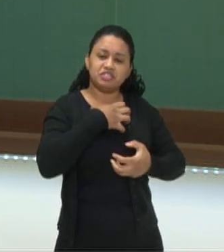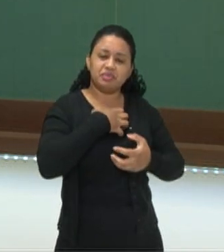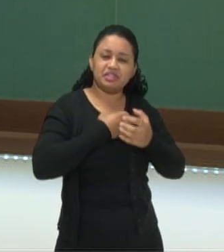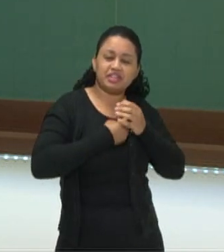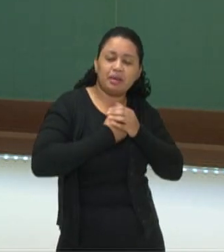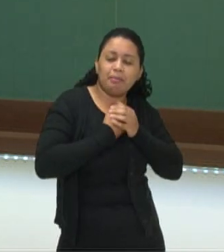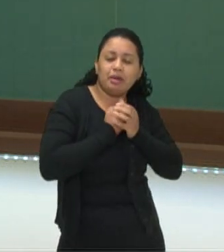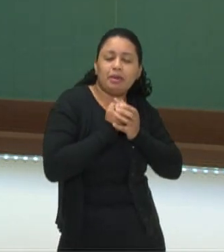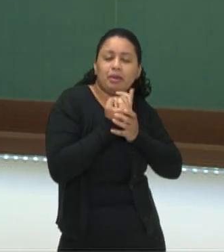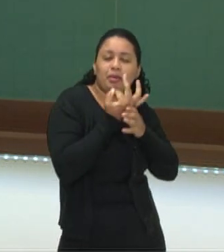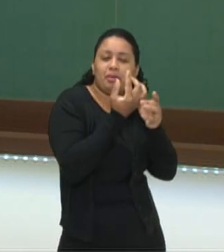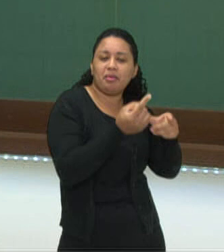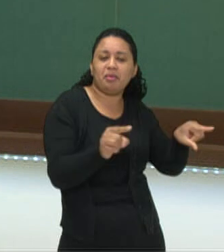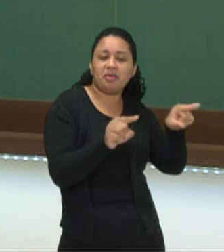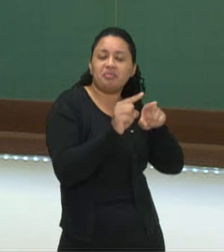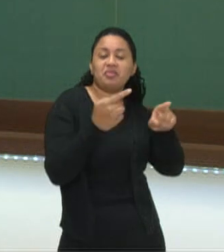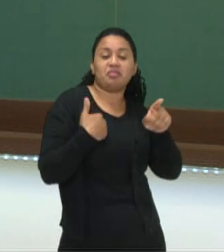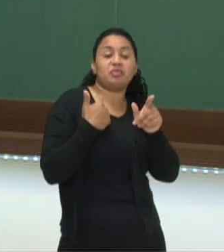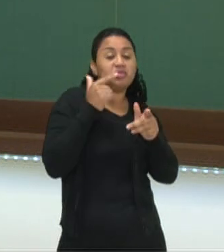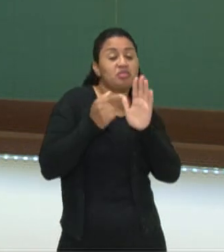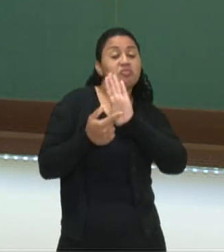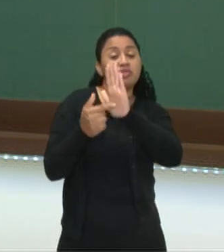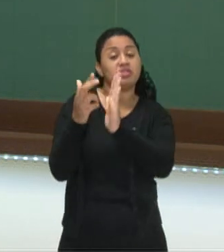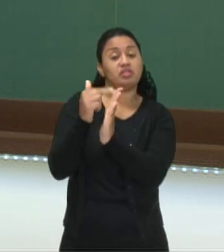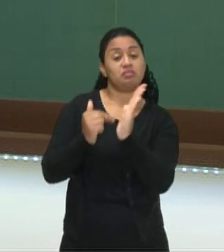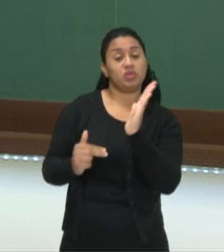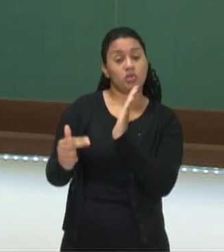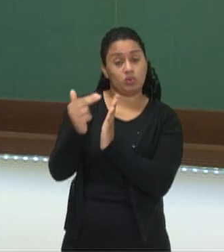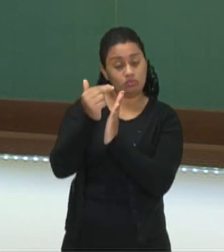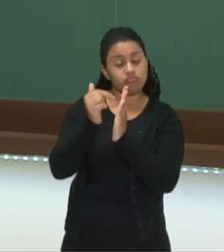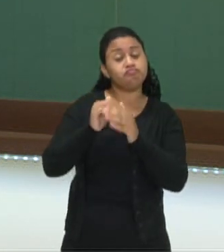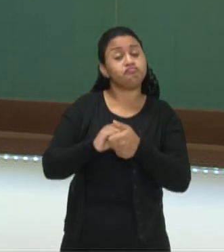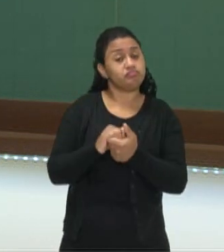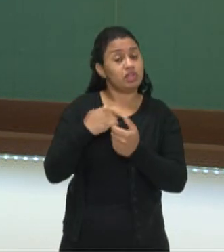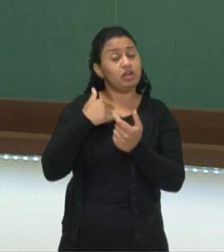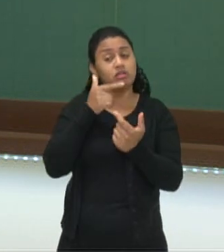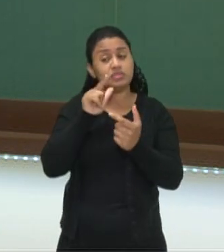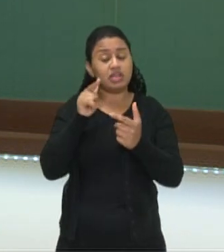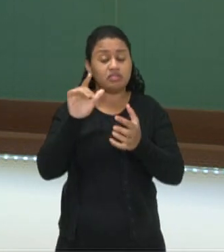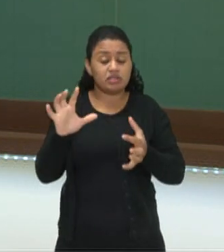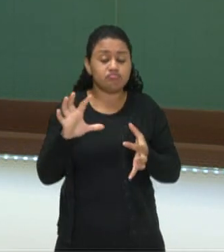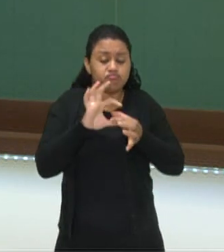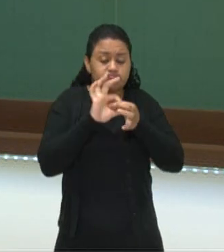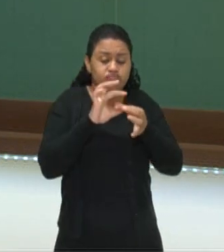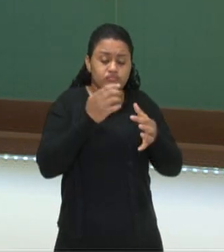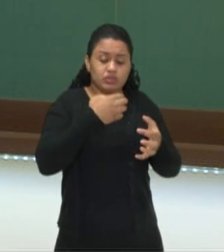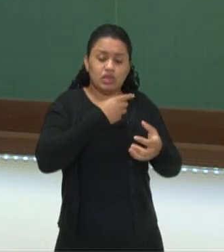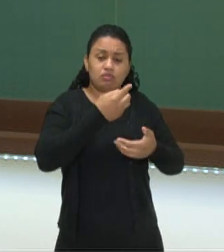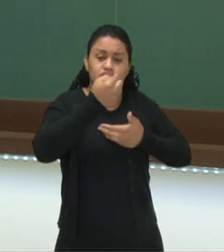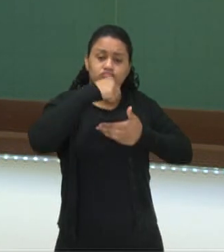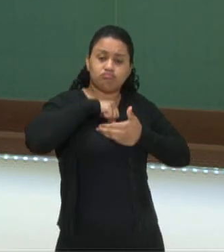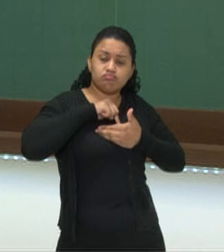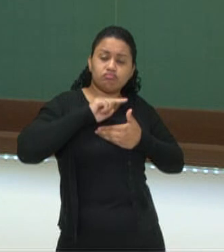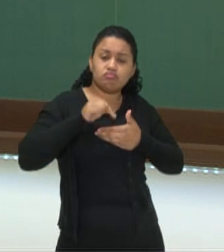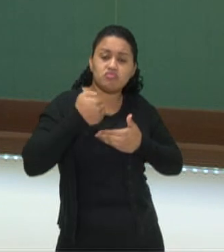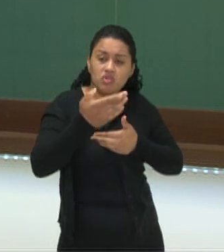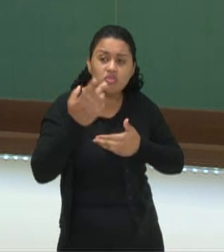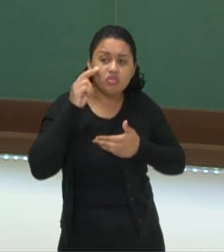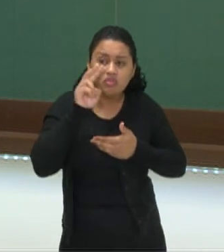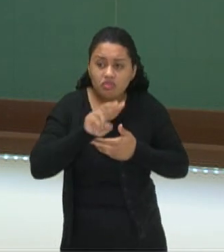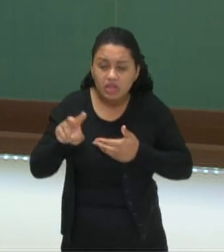da pintura. E a composição, ele faz aquilo que ele vê e aquilo que ele tem dentro dele e faz uma união desses dois. Então ele começa, eu vou dizer que